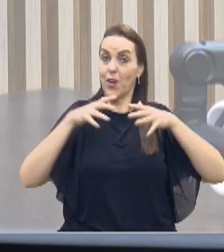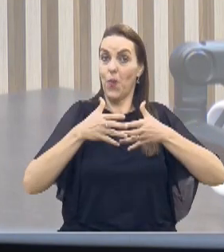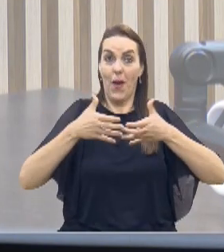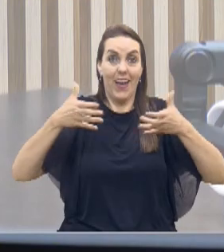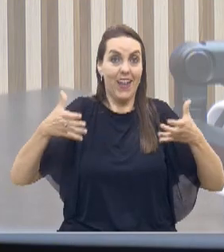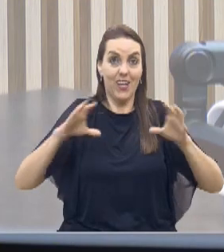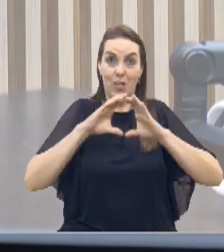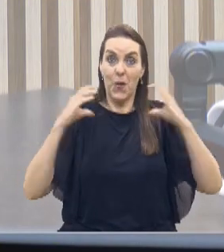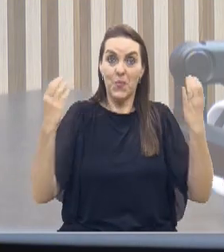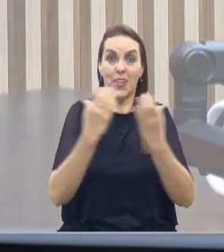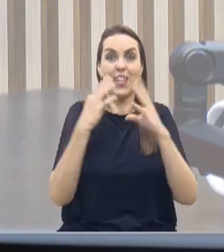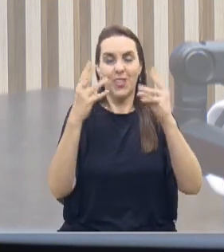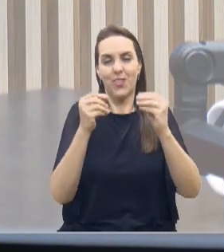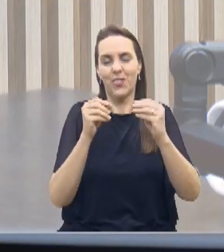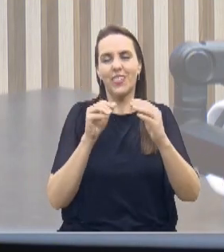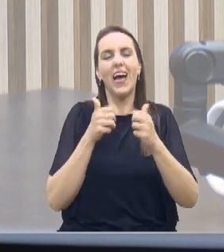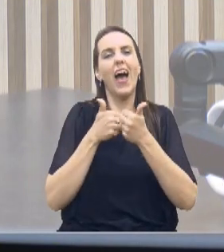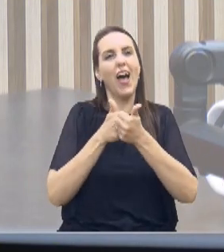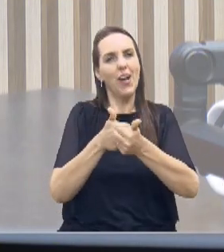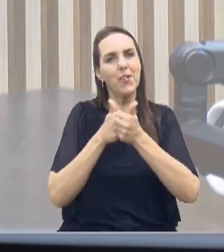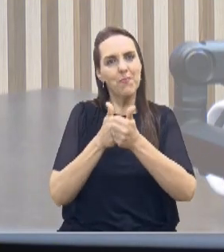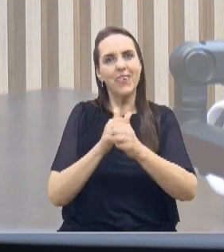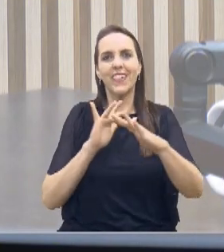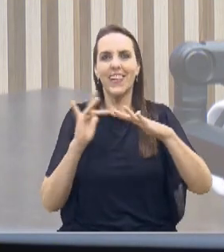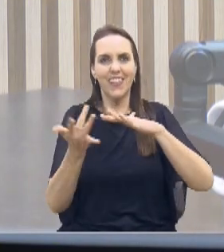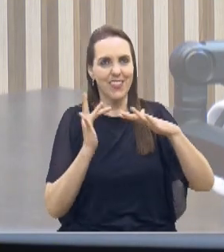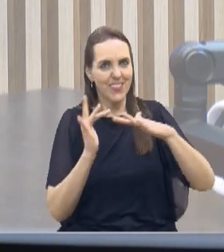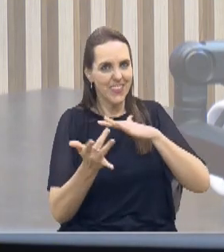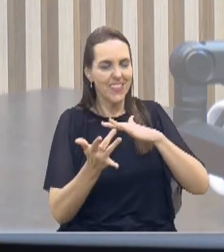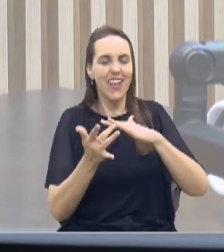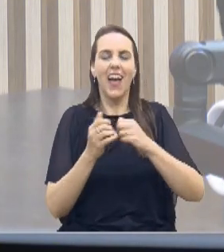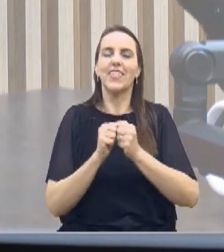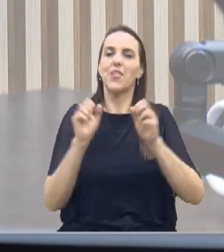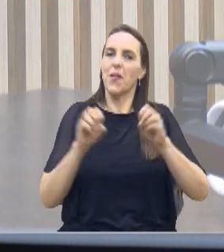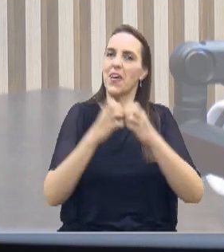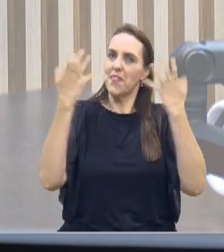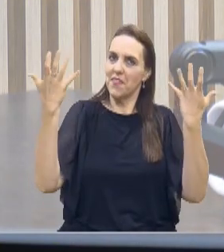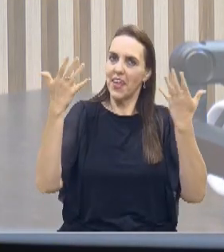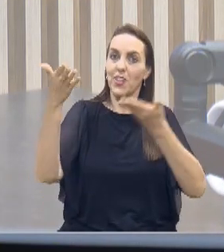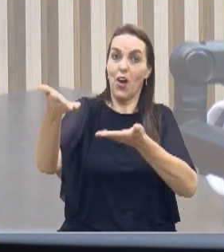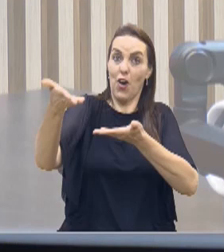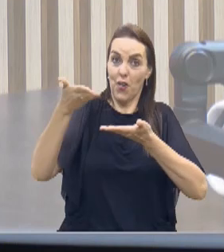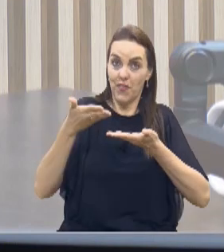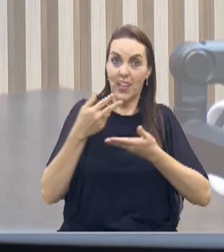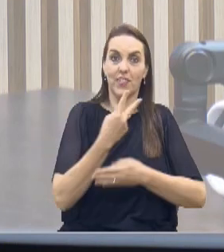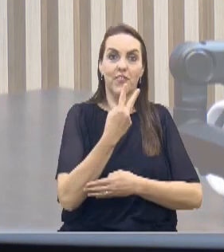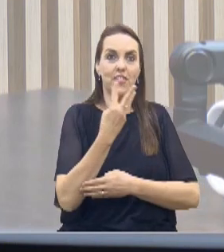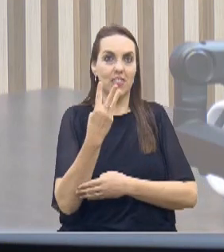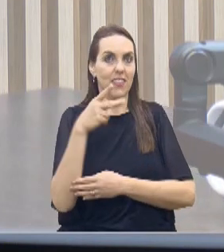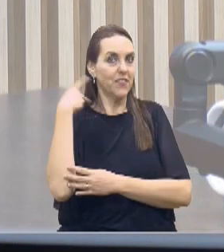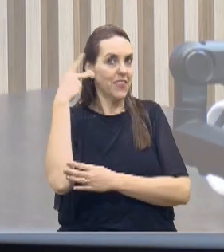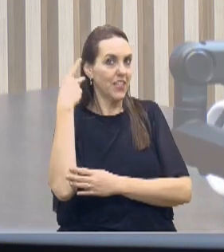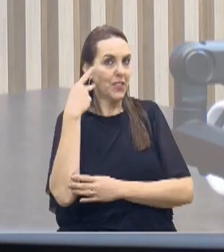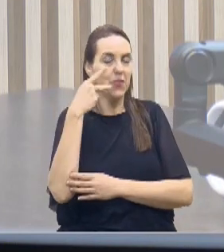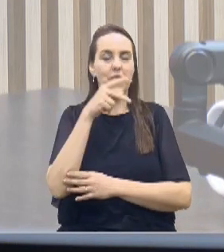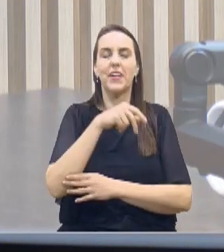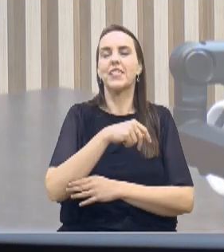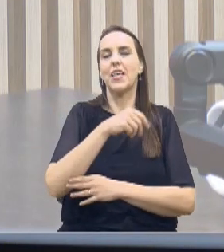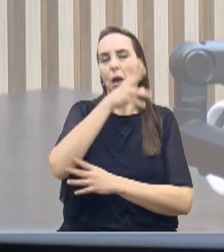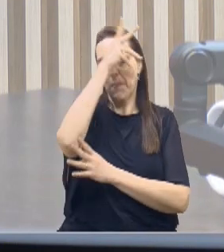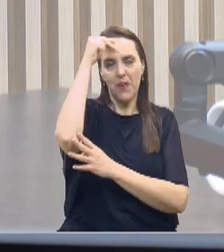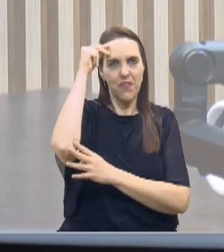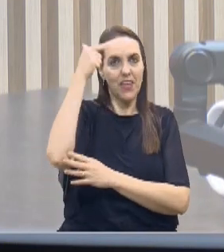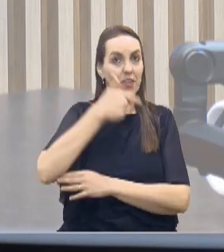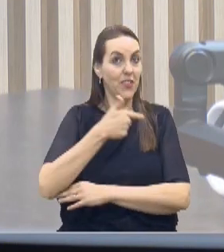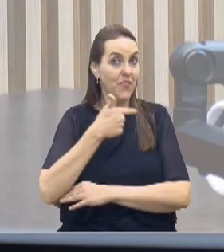então acompanhe pelas redes. Ele é um evento que acaba sendo para os convidados, né, dos 23 vereadores e do prefeito e vice que também tomarão